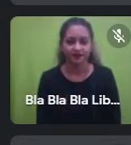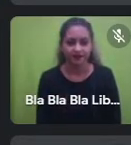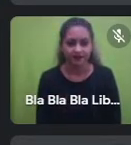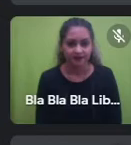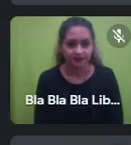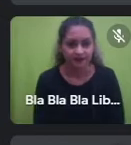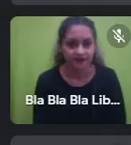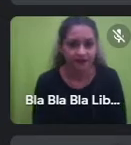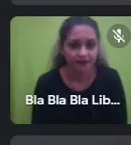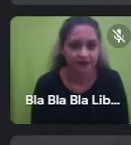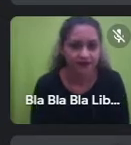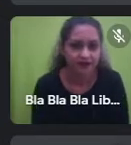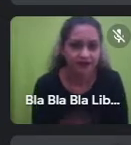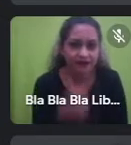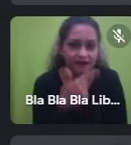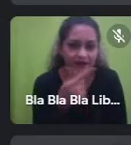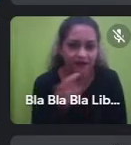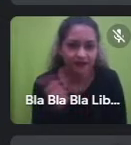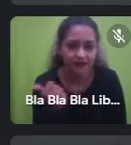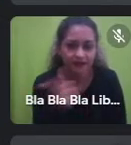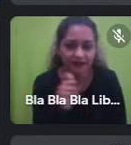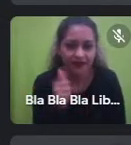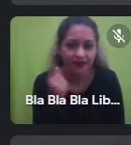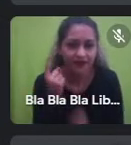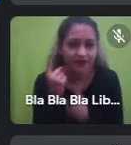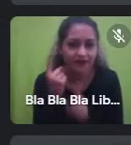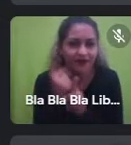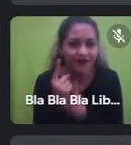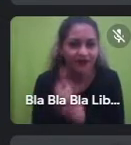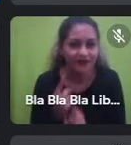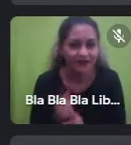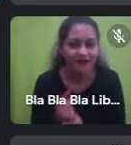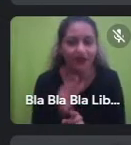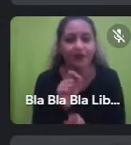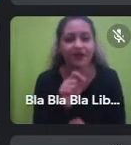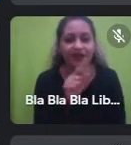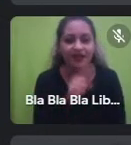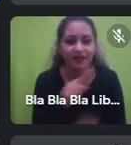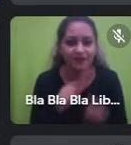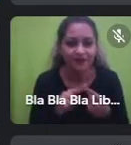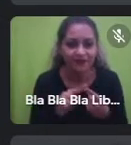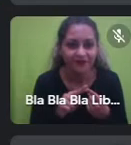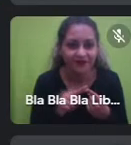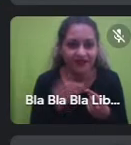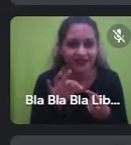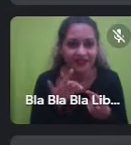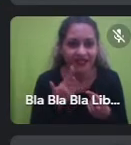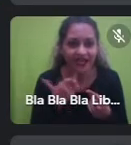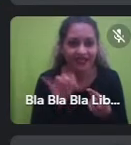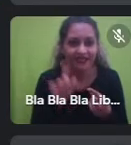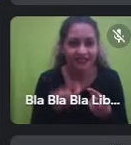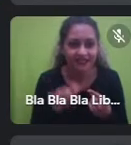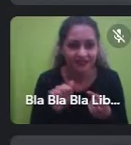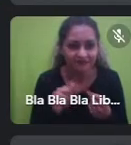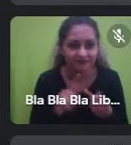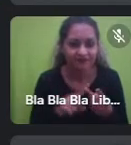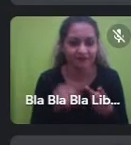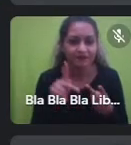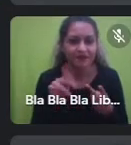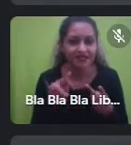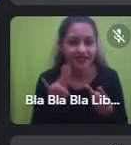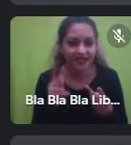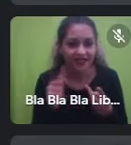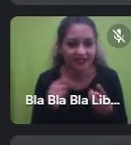Olha, em 2011, o que eu encontrei no igarapé gelado? Traíra, cará, caratinga, piranha, o